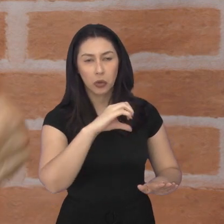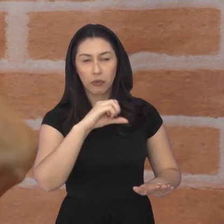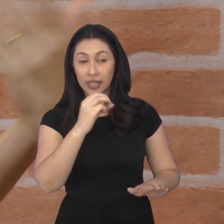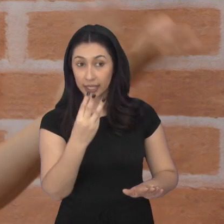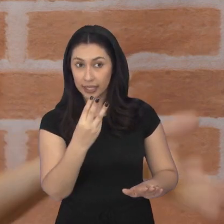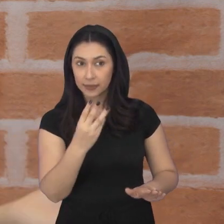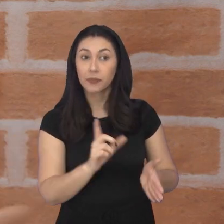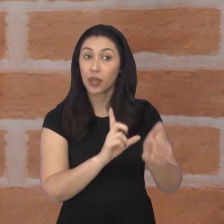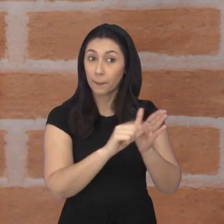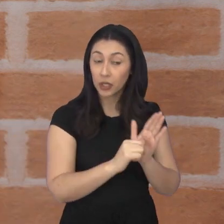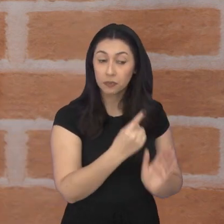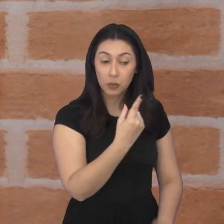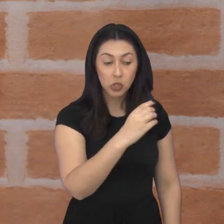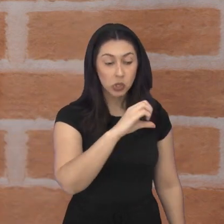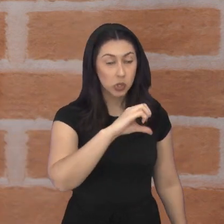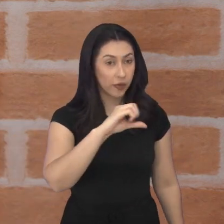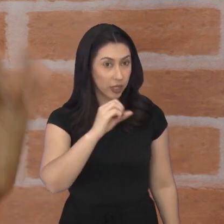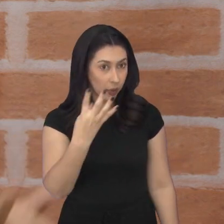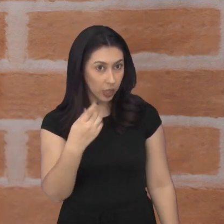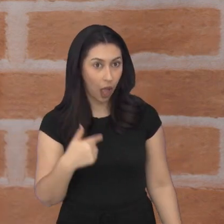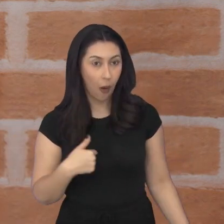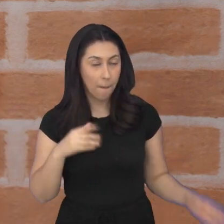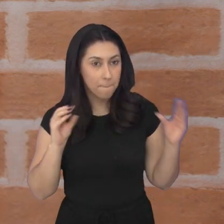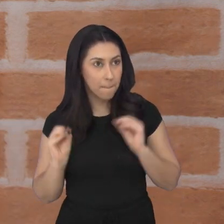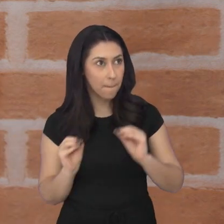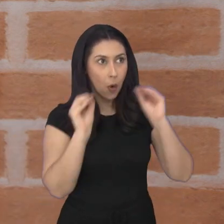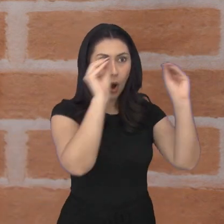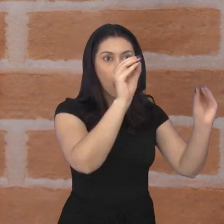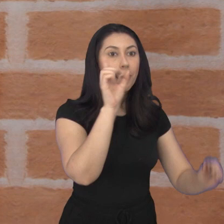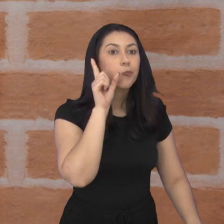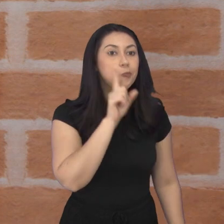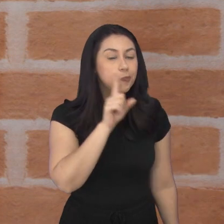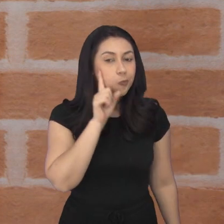aí, em 94, eu me mudei para os Estados Unidos, conquistei uma